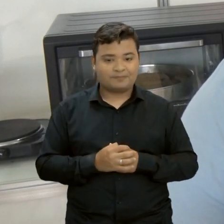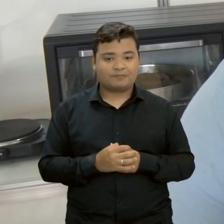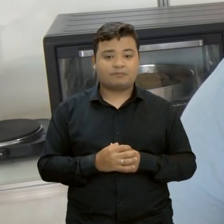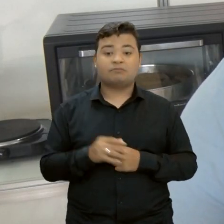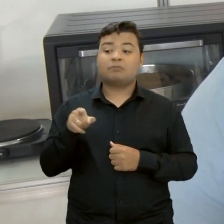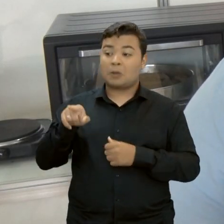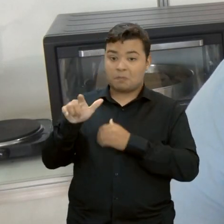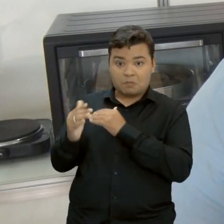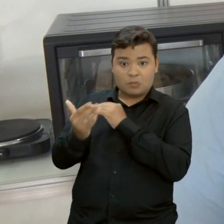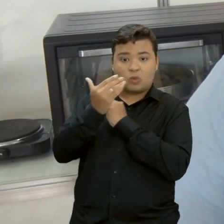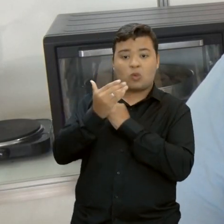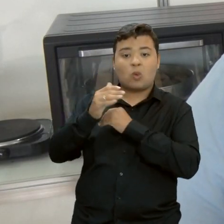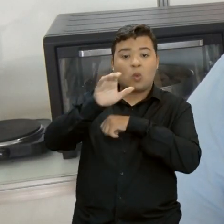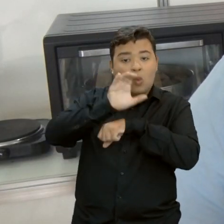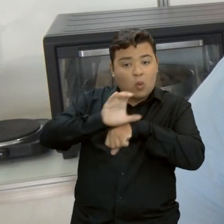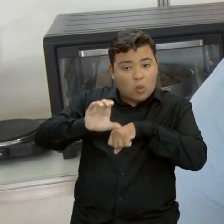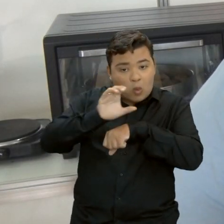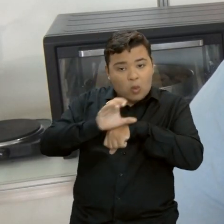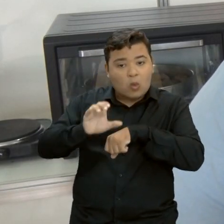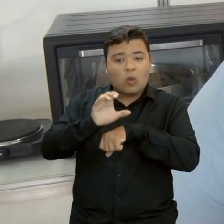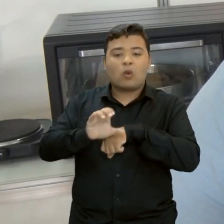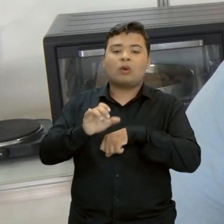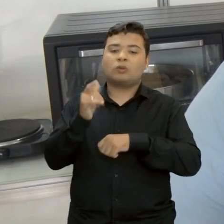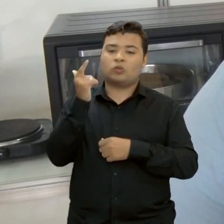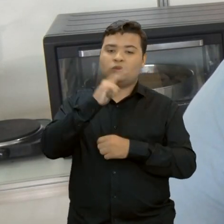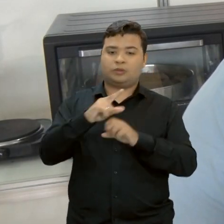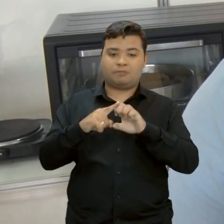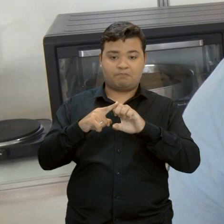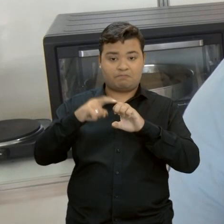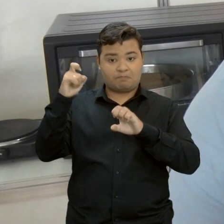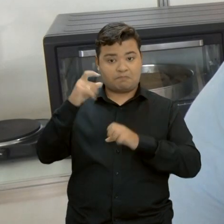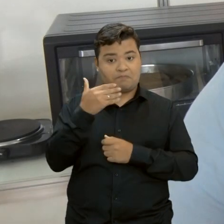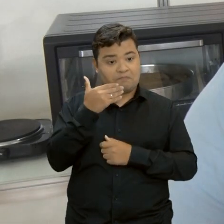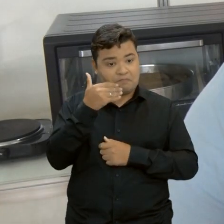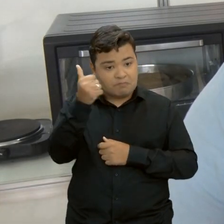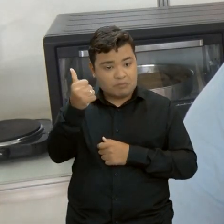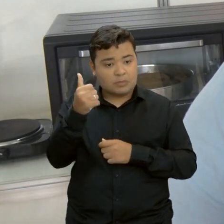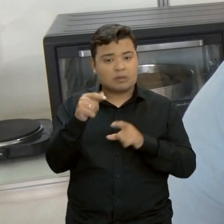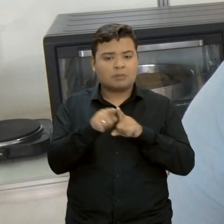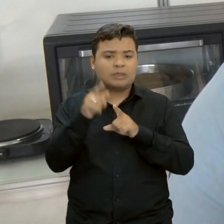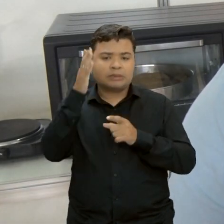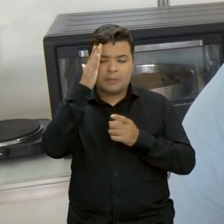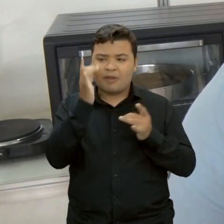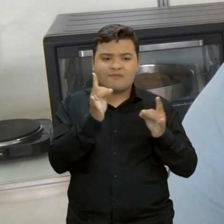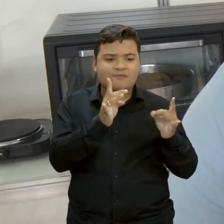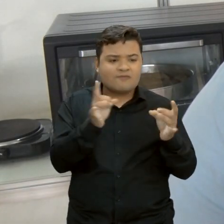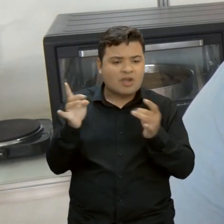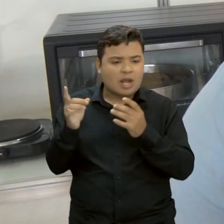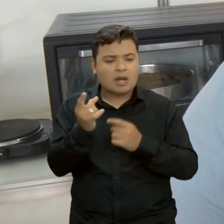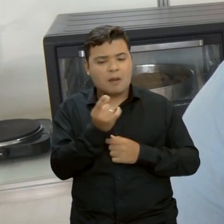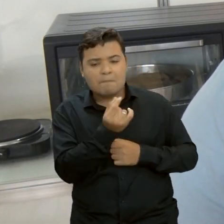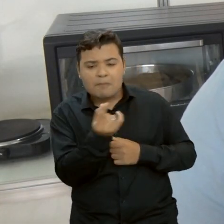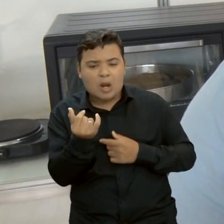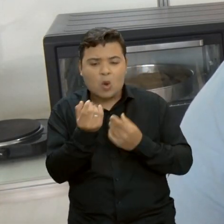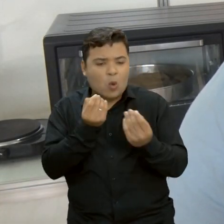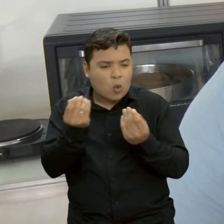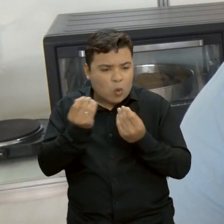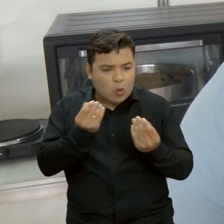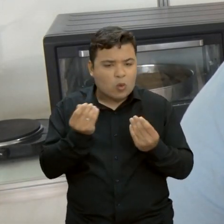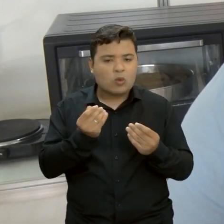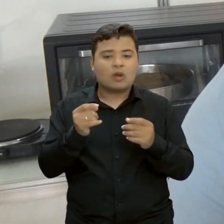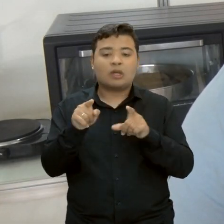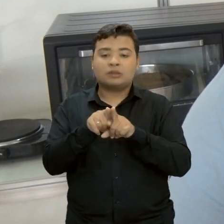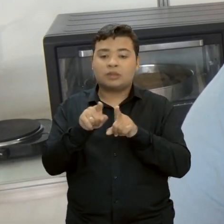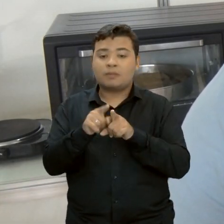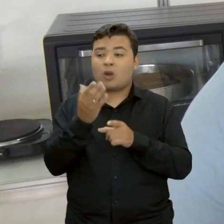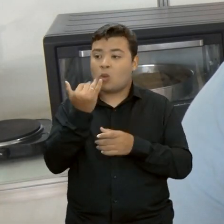cursos, para estar empreendendo melhor, para ter noções de venda, precificação, fabricação